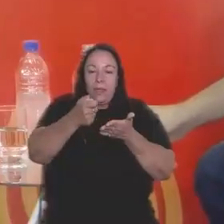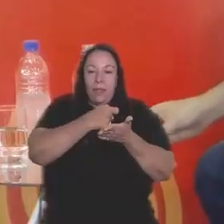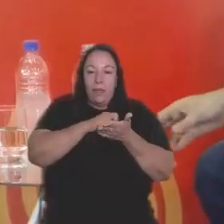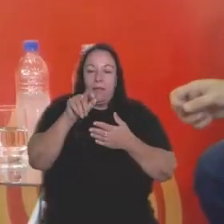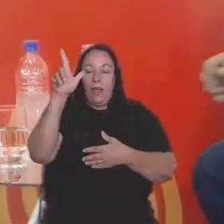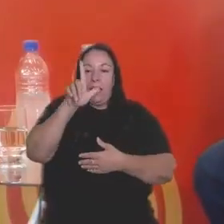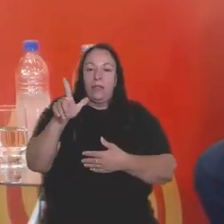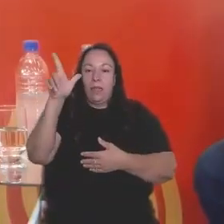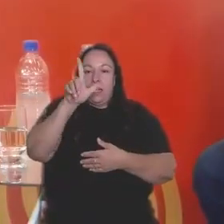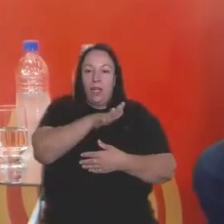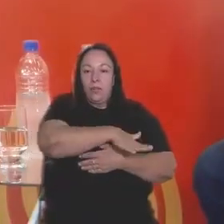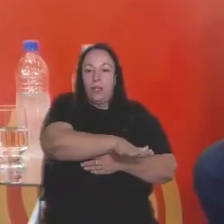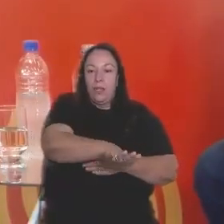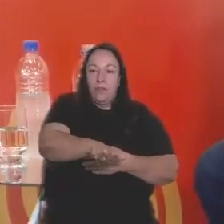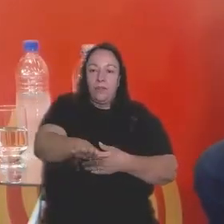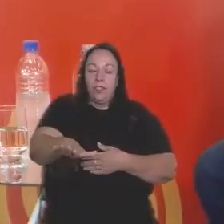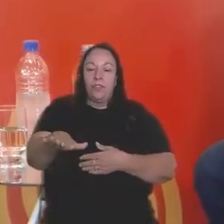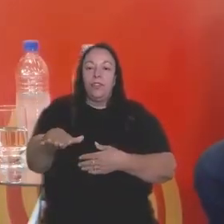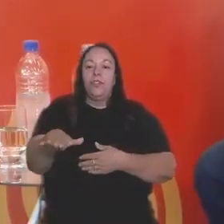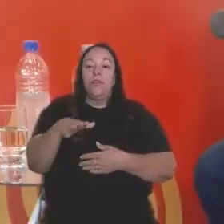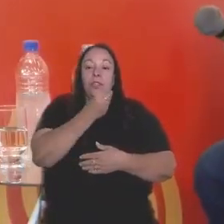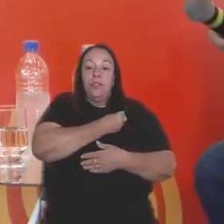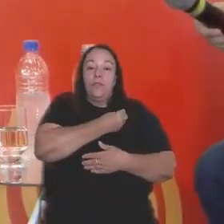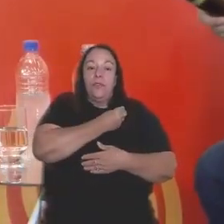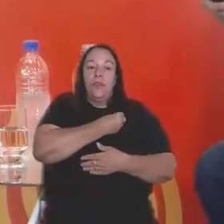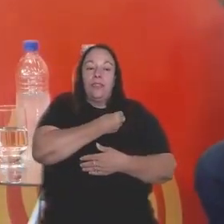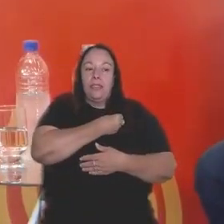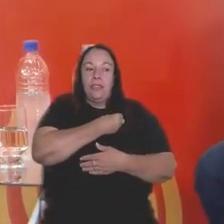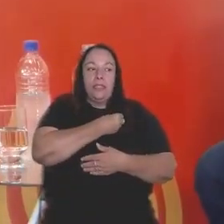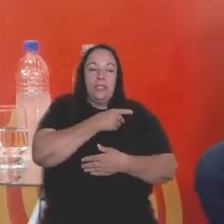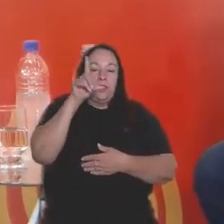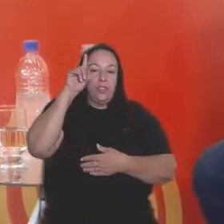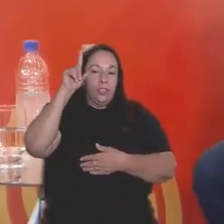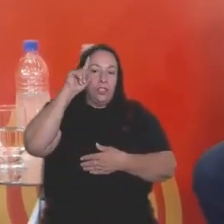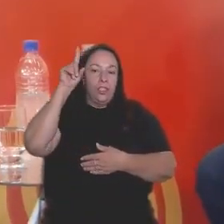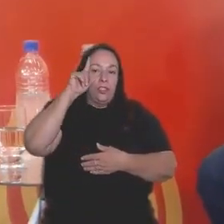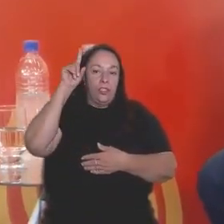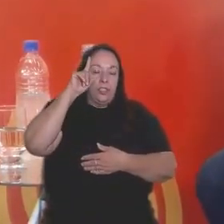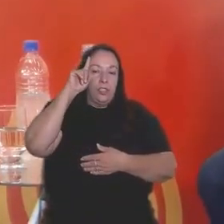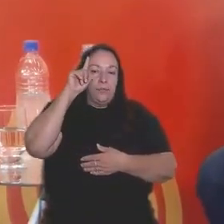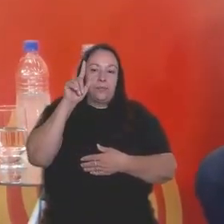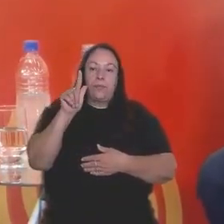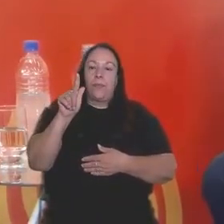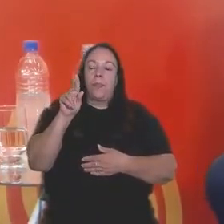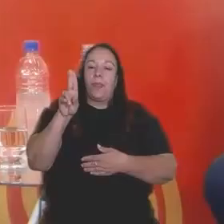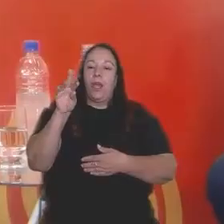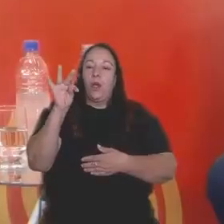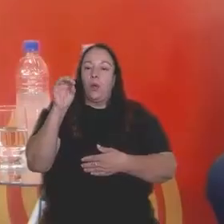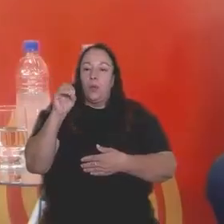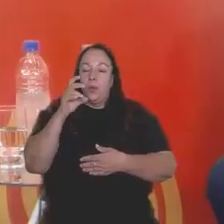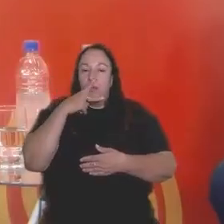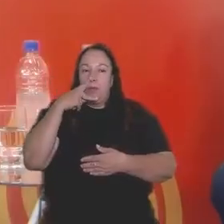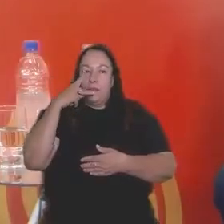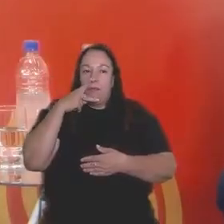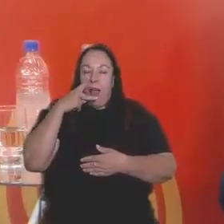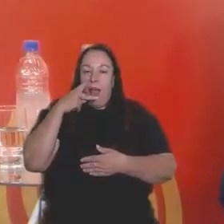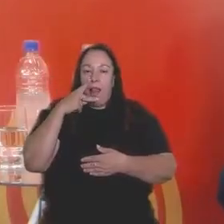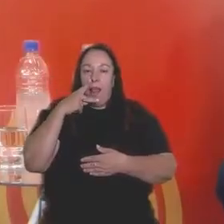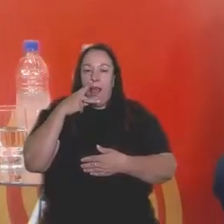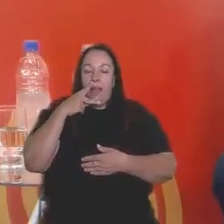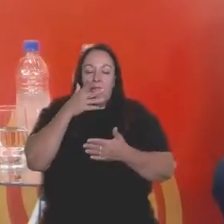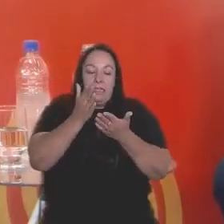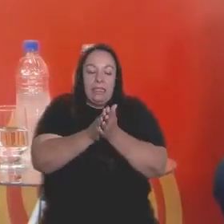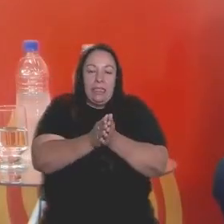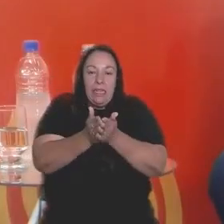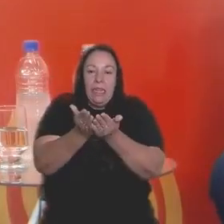acho que a literatura infantil tem muito isso, né? A gente vivencia tudo isso no dia a dia. Guto, fala pra gente desses traços. Como é que você pensou esse